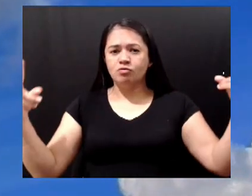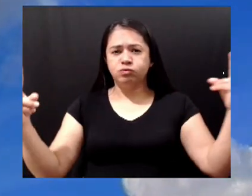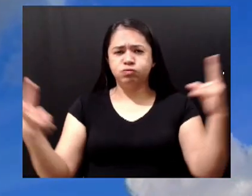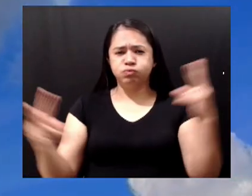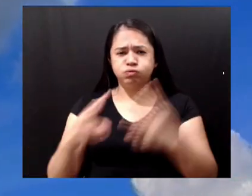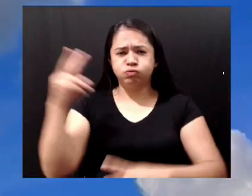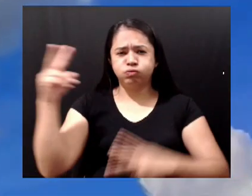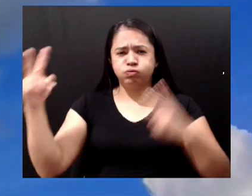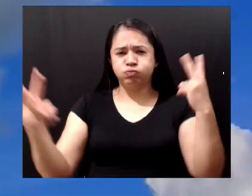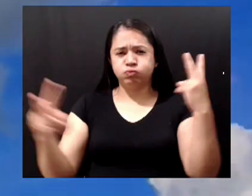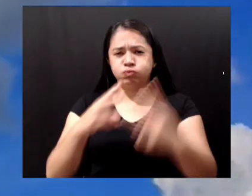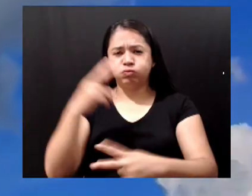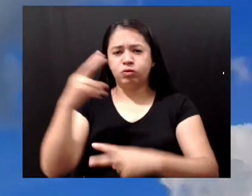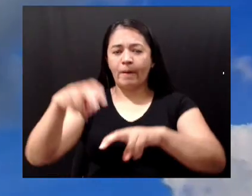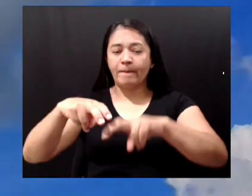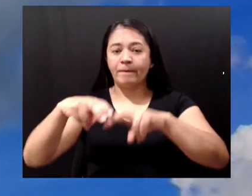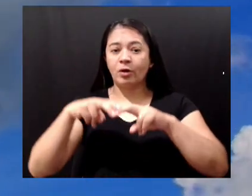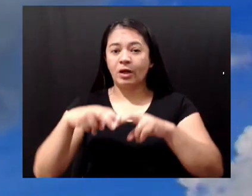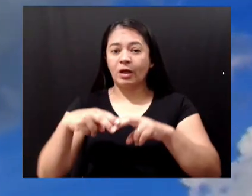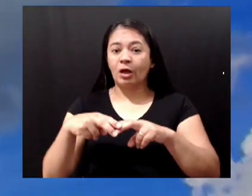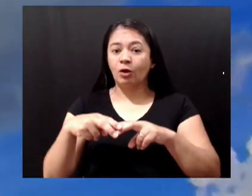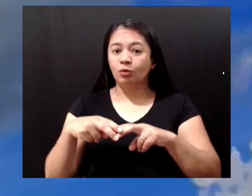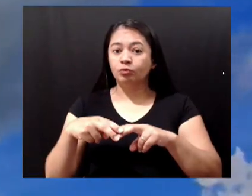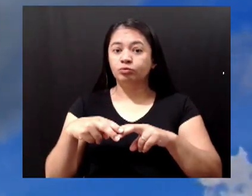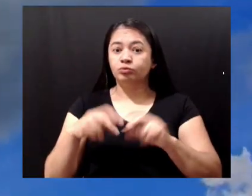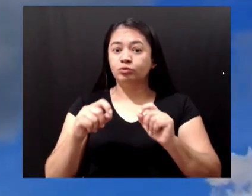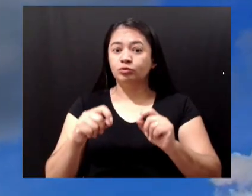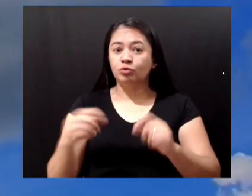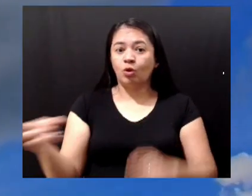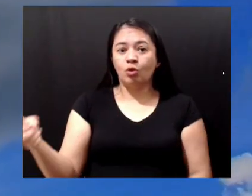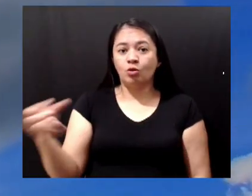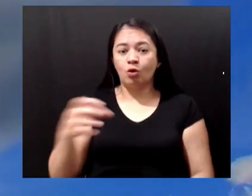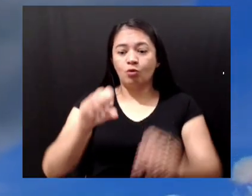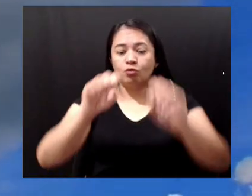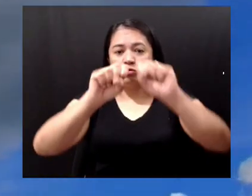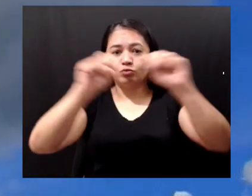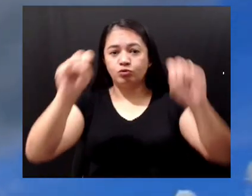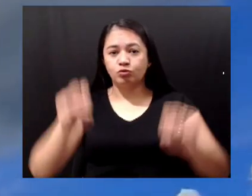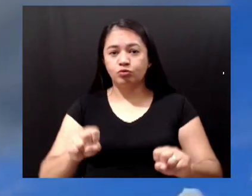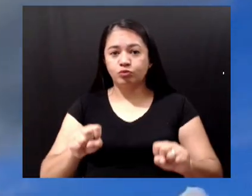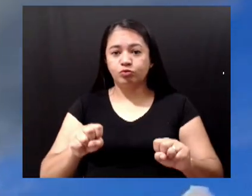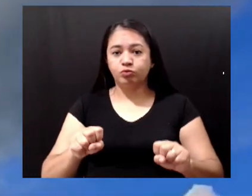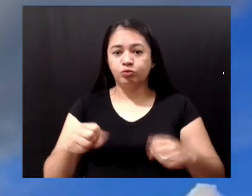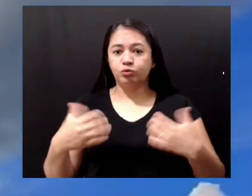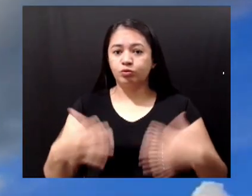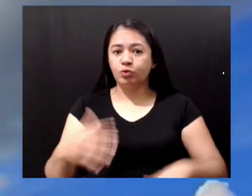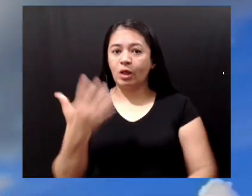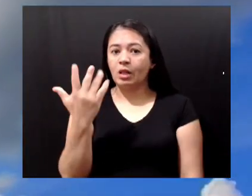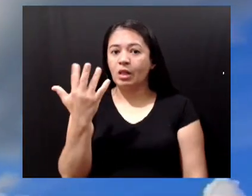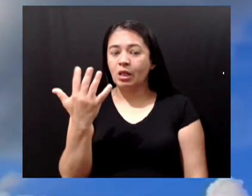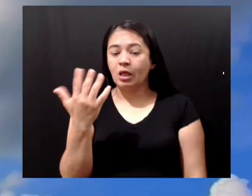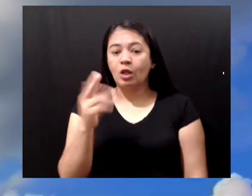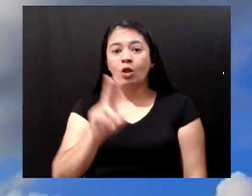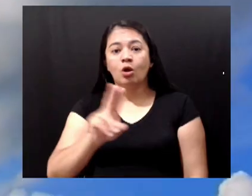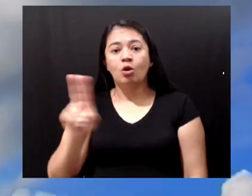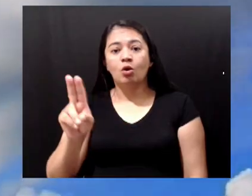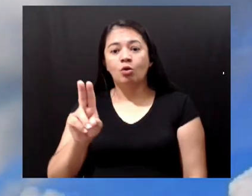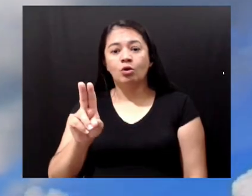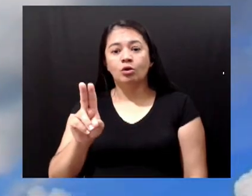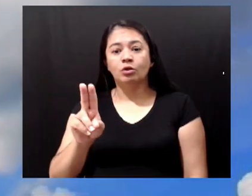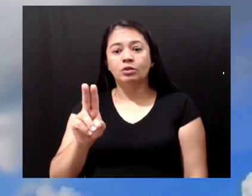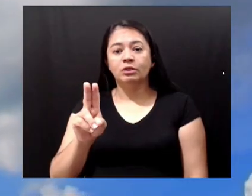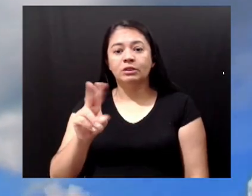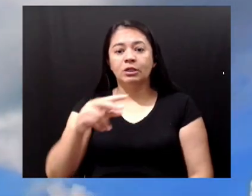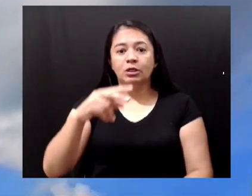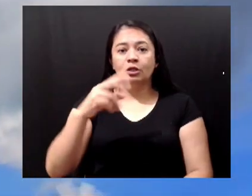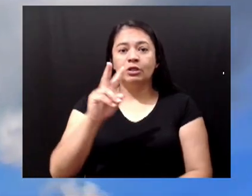da aproximação de um novo sistema meteorológico denominado como ciclone